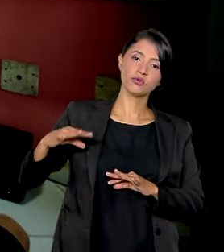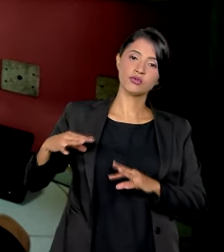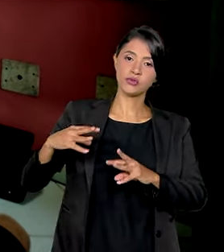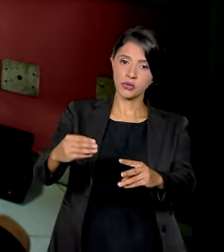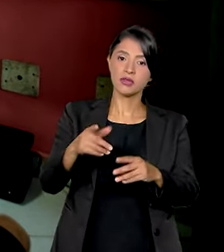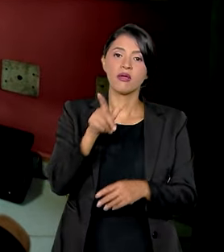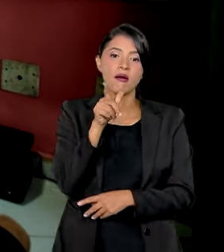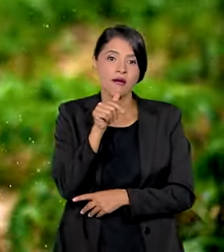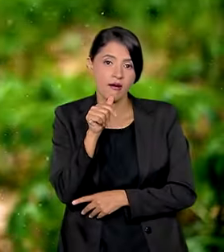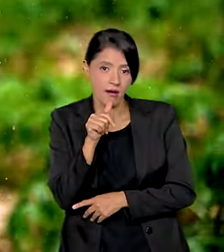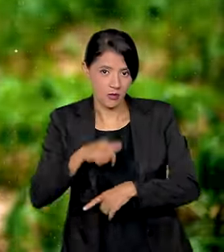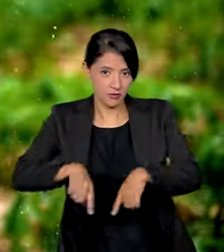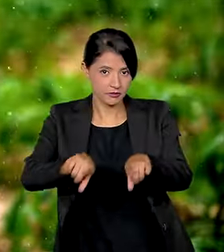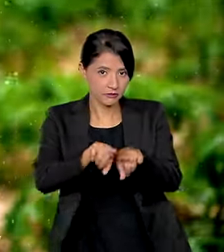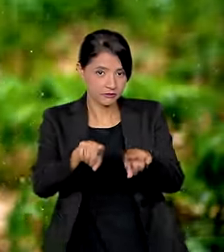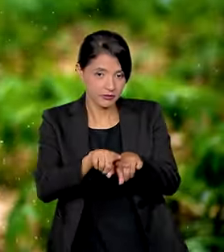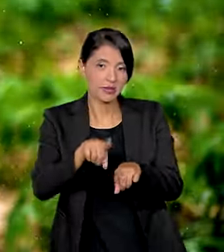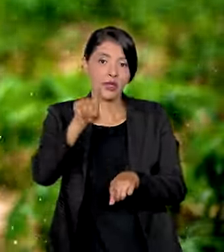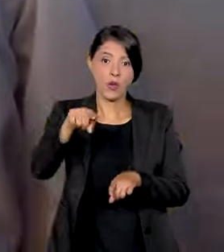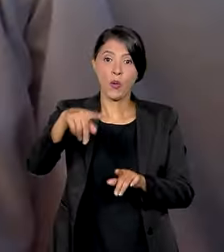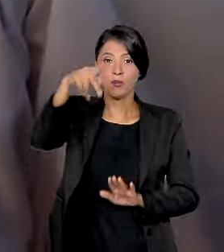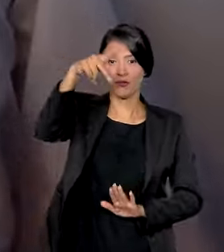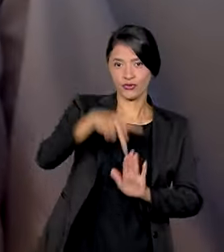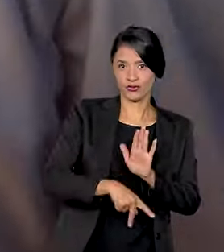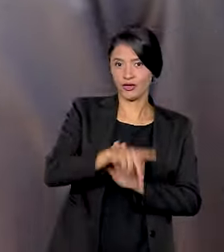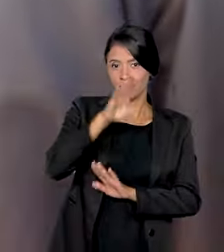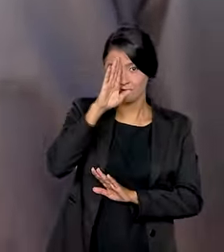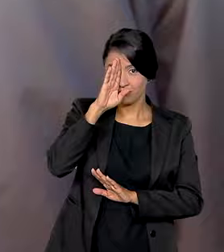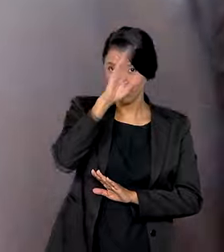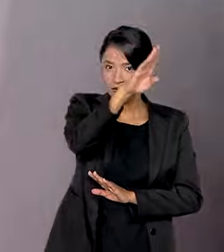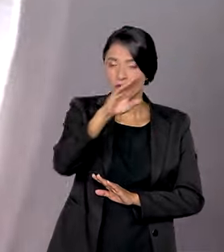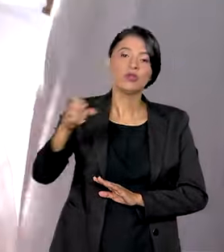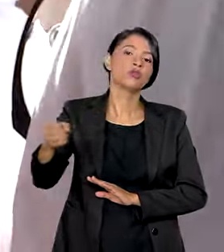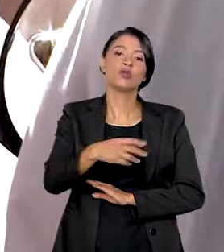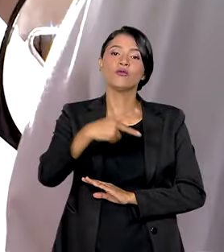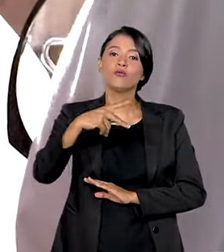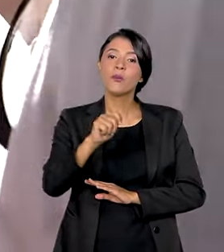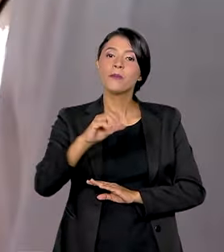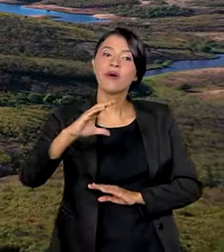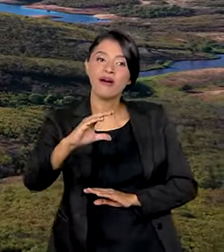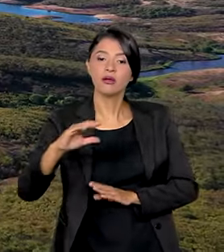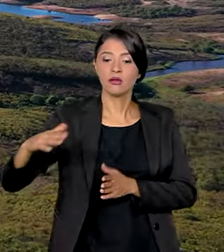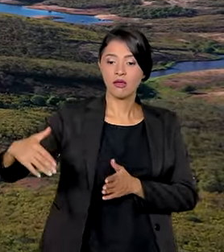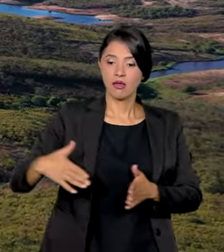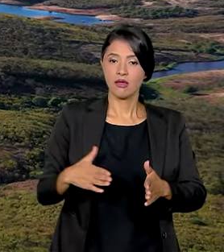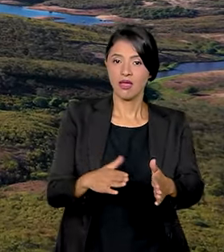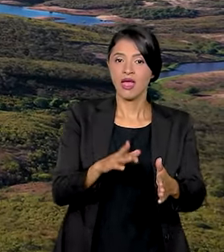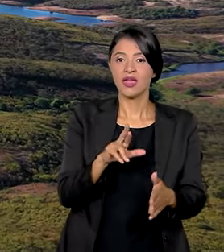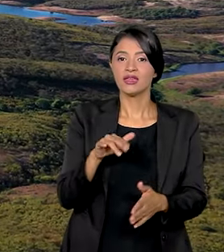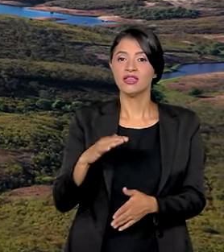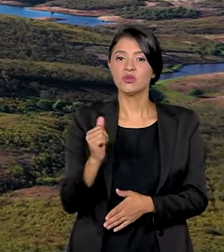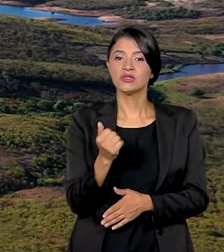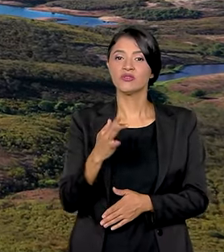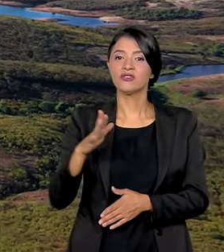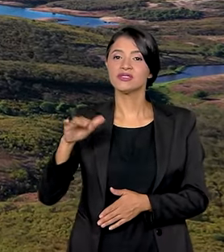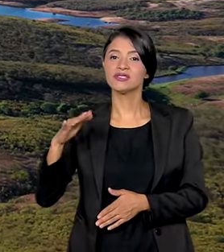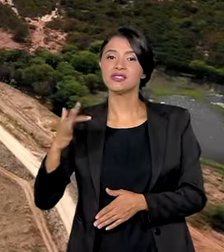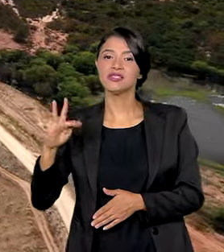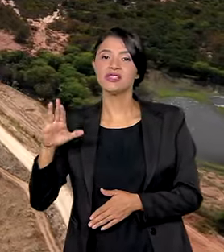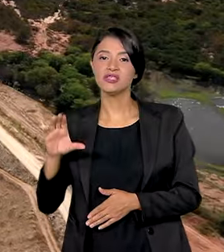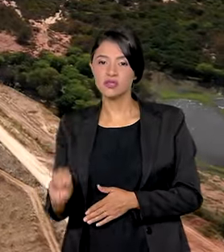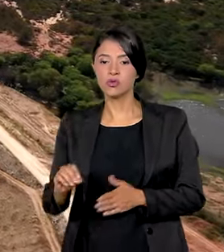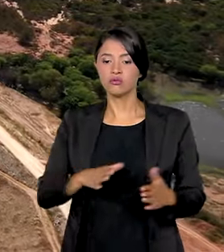Luz para todos e água também. Um dos projetos prioritários do novo PAC é a transposição do Rio São